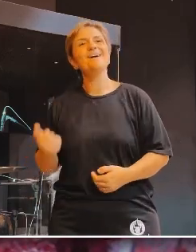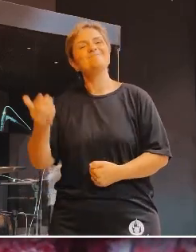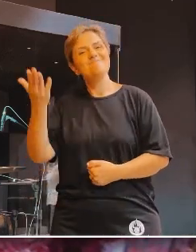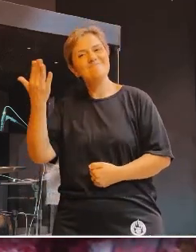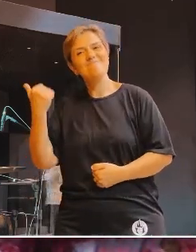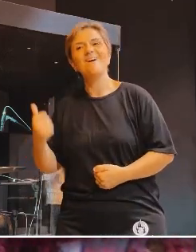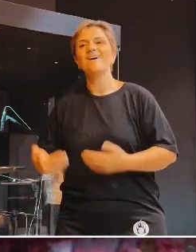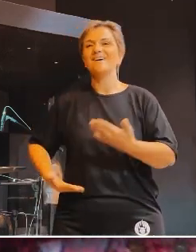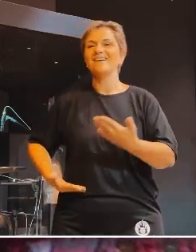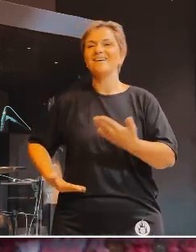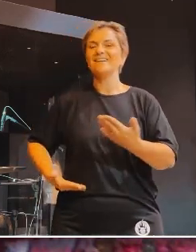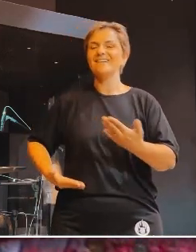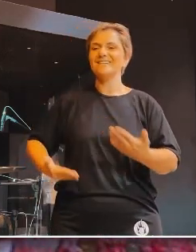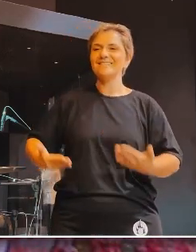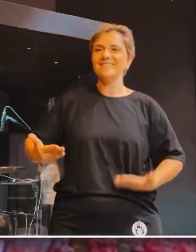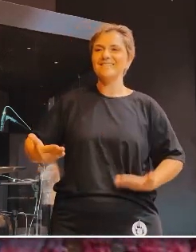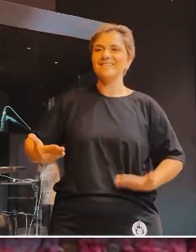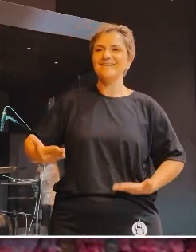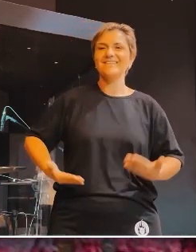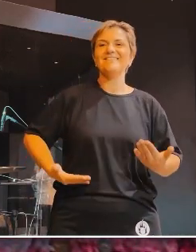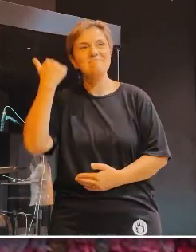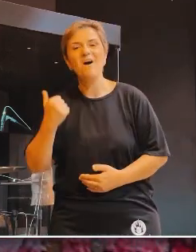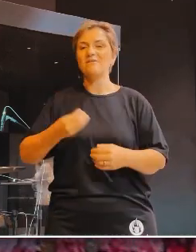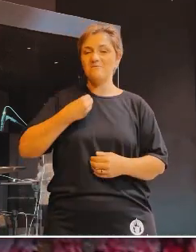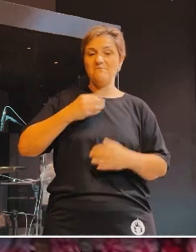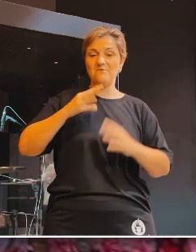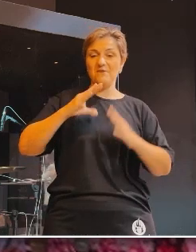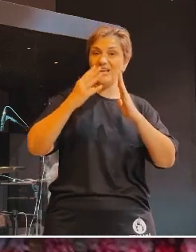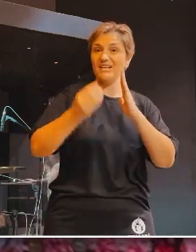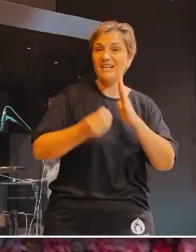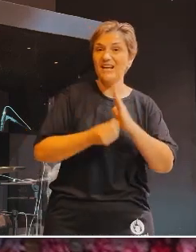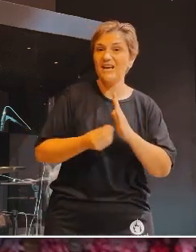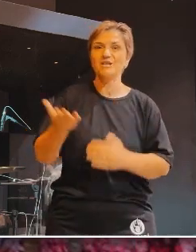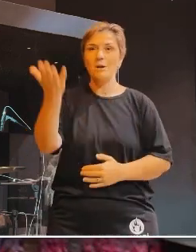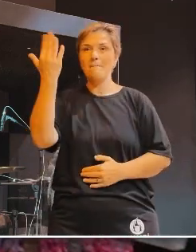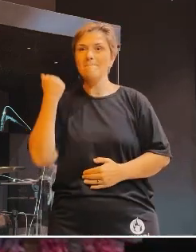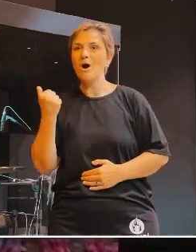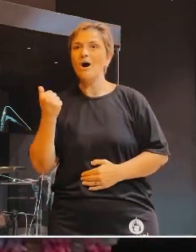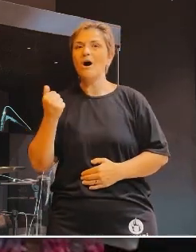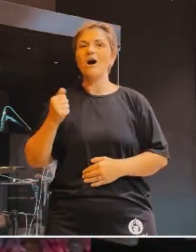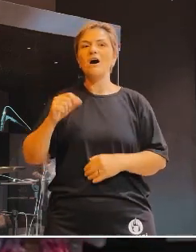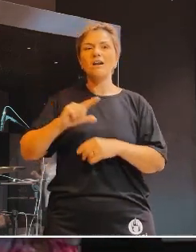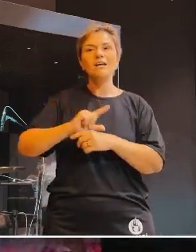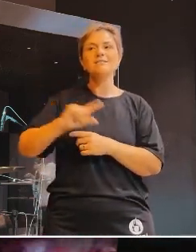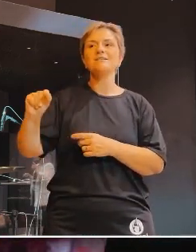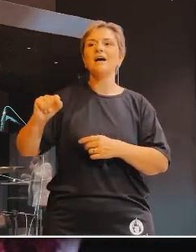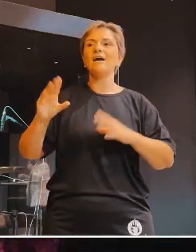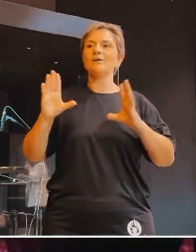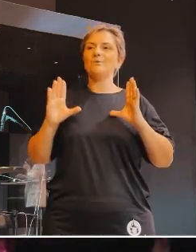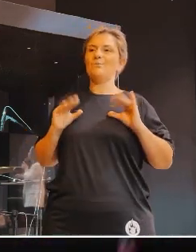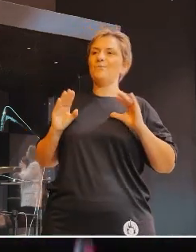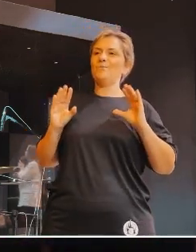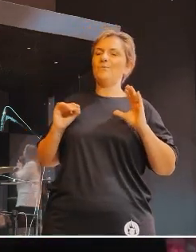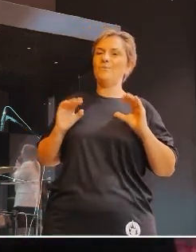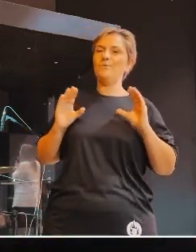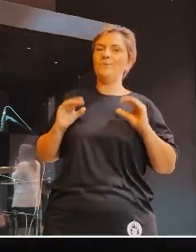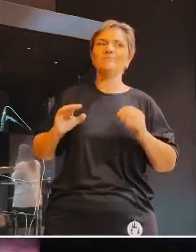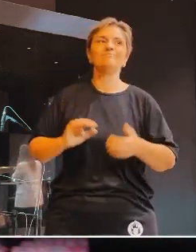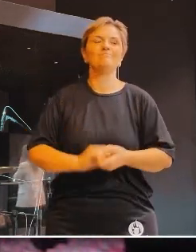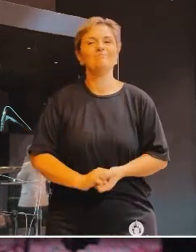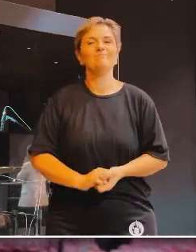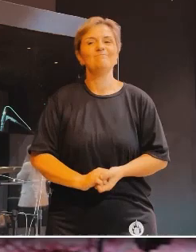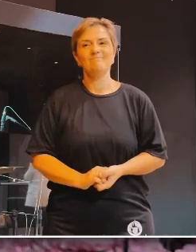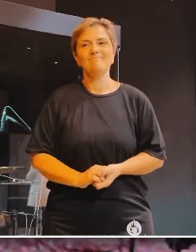bora servir, bora ser igreja, bora sair do comodismo, bora ficar só na sua